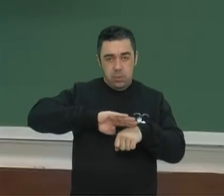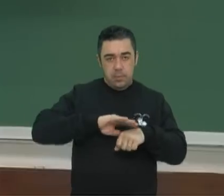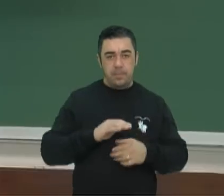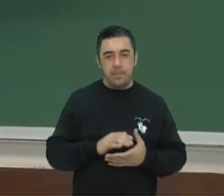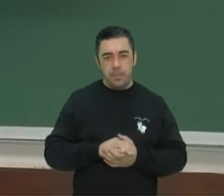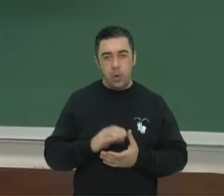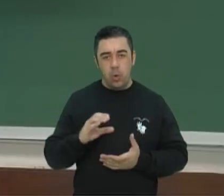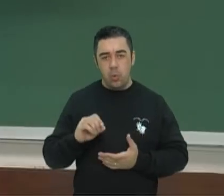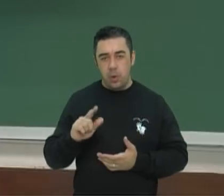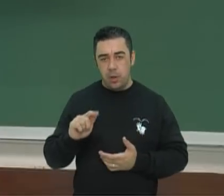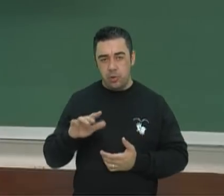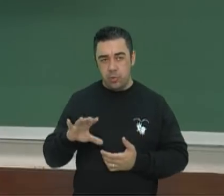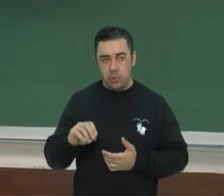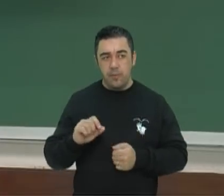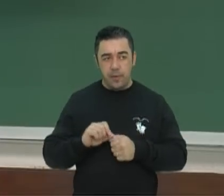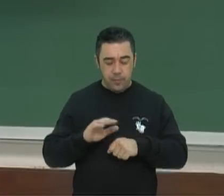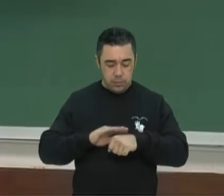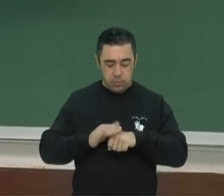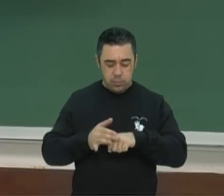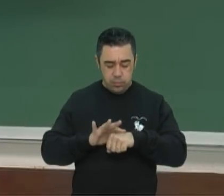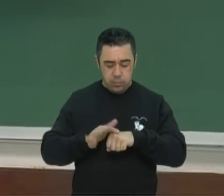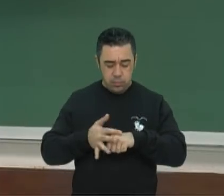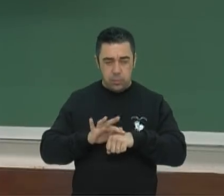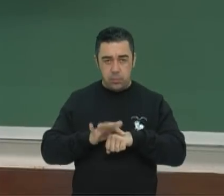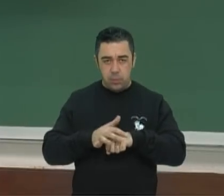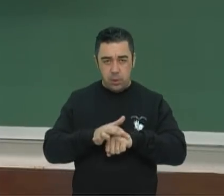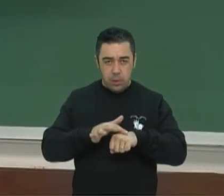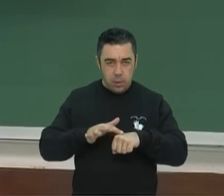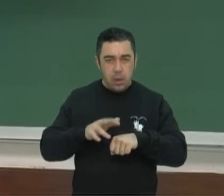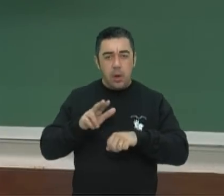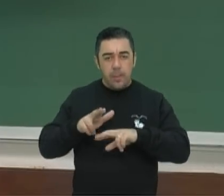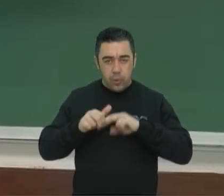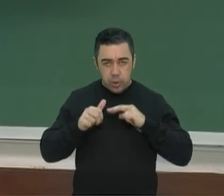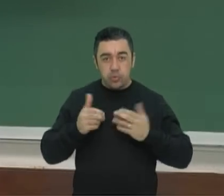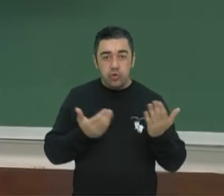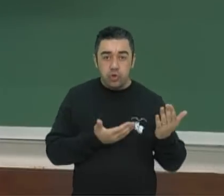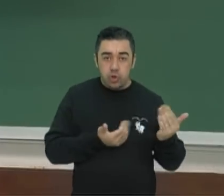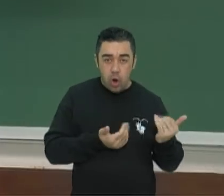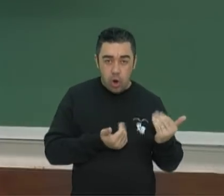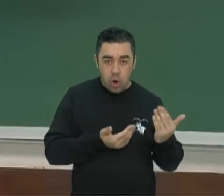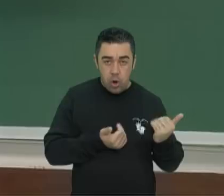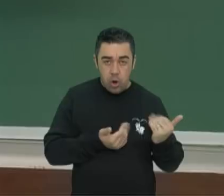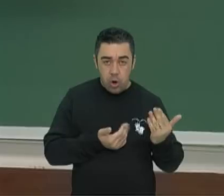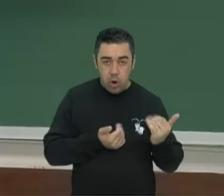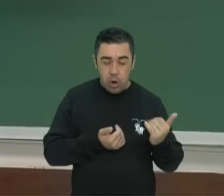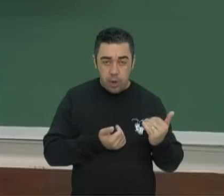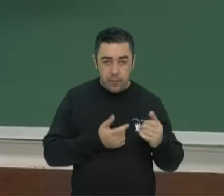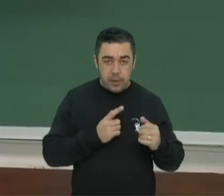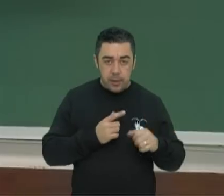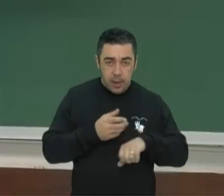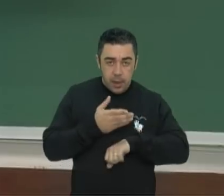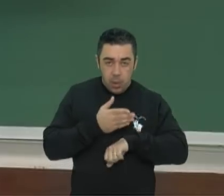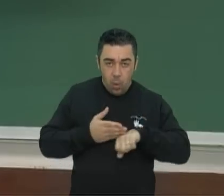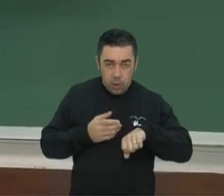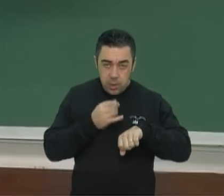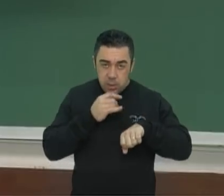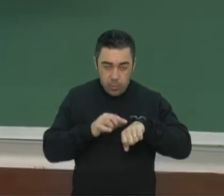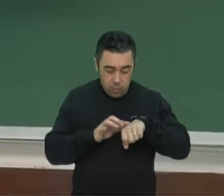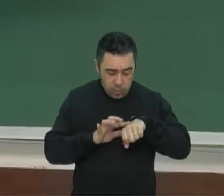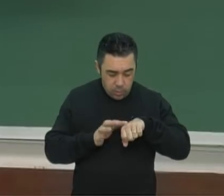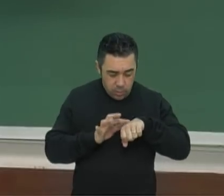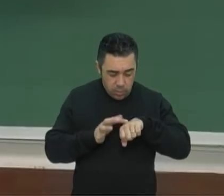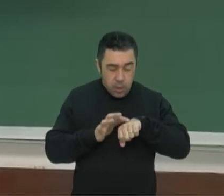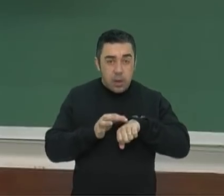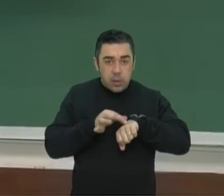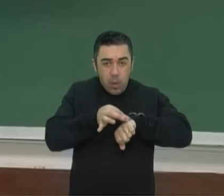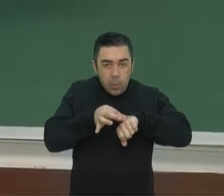então, transborda e vai ressaltar essa cicatriz. Então, por isso, né, os mais jovens, assim, formam cicatrizes que ficam marcas, assim,